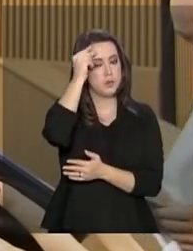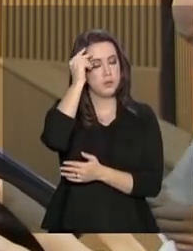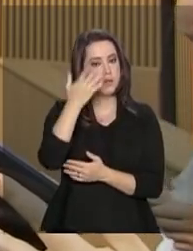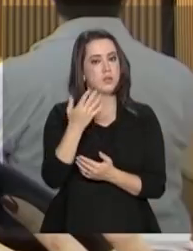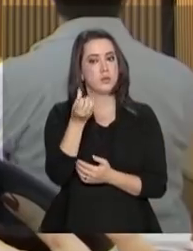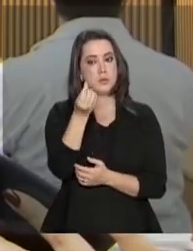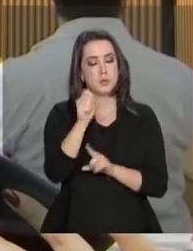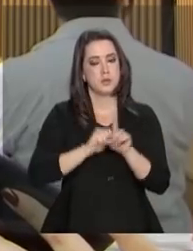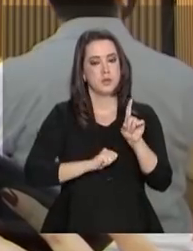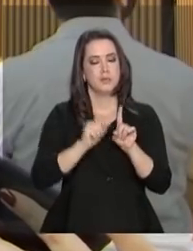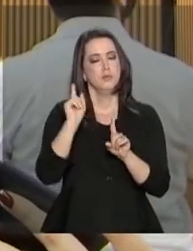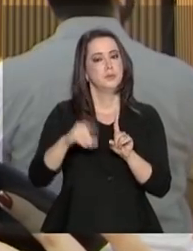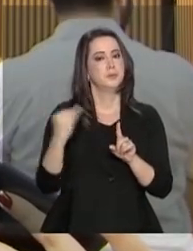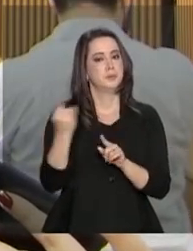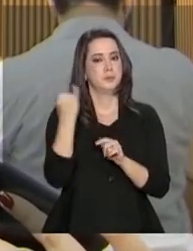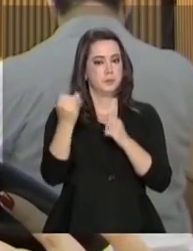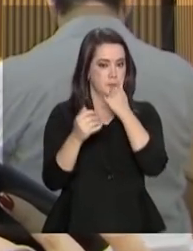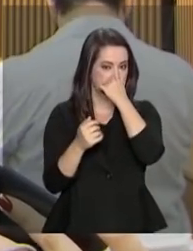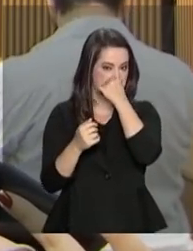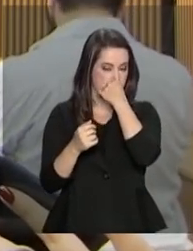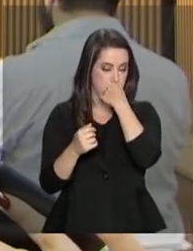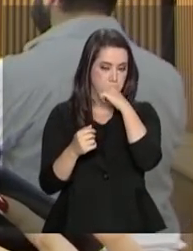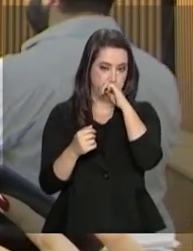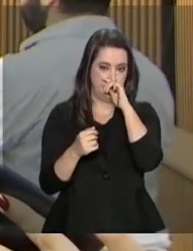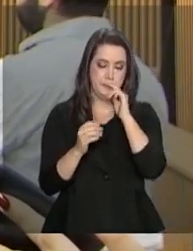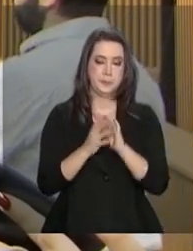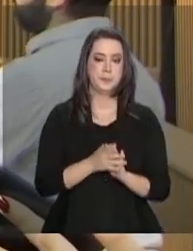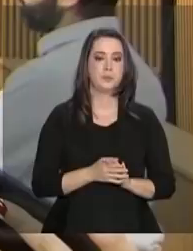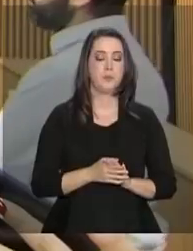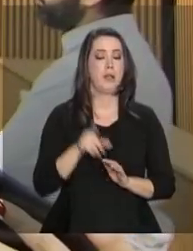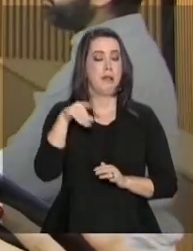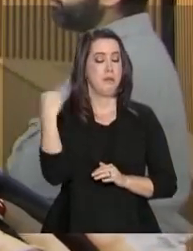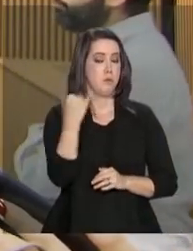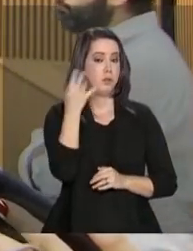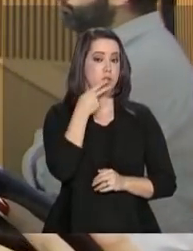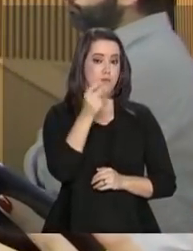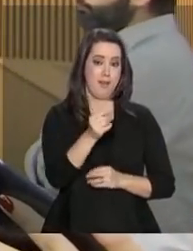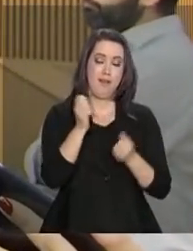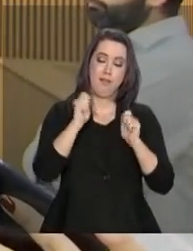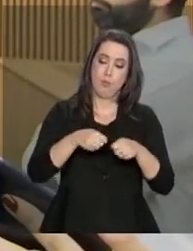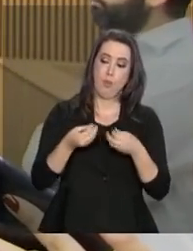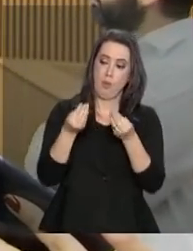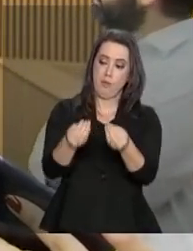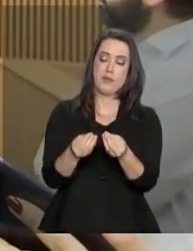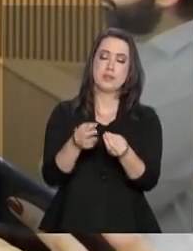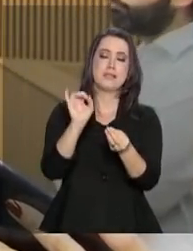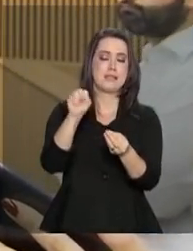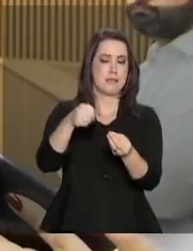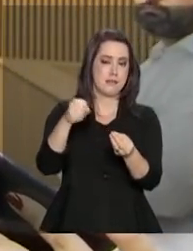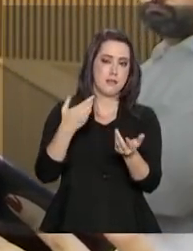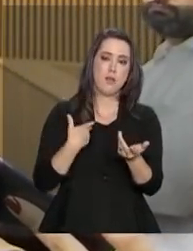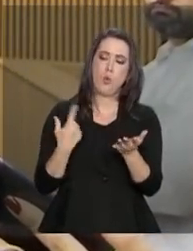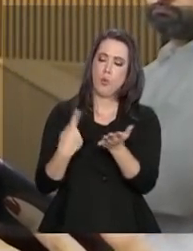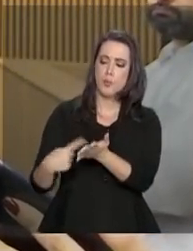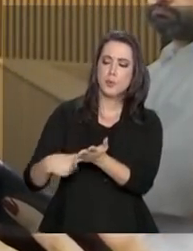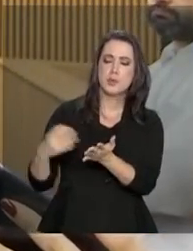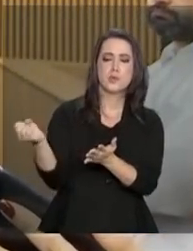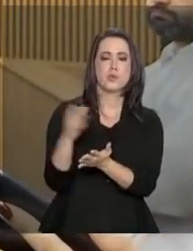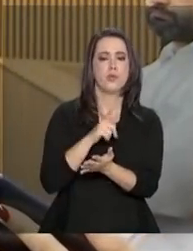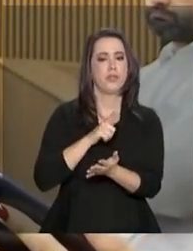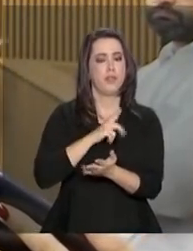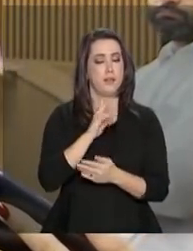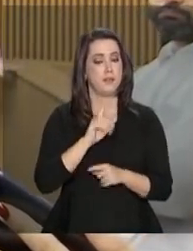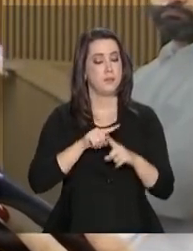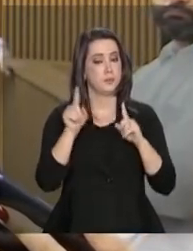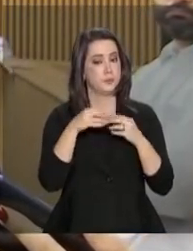seis meses é importante dizer que as condições estão dadas um novo acordo foi celebrado e nós